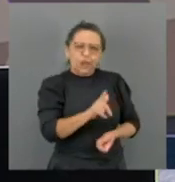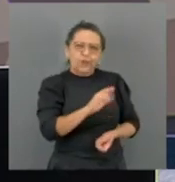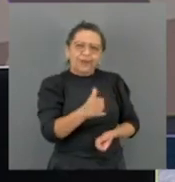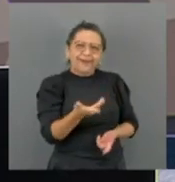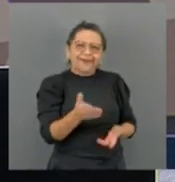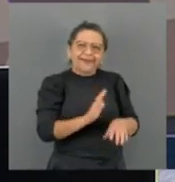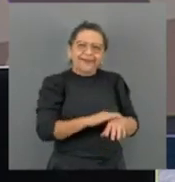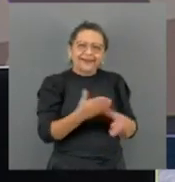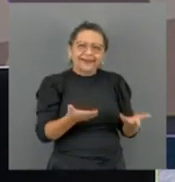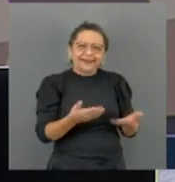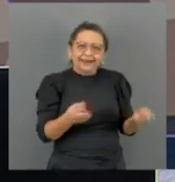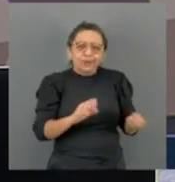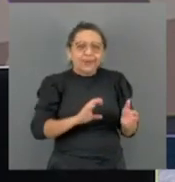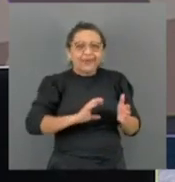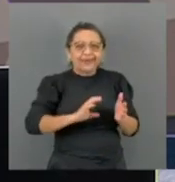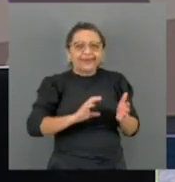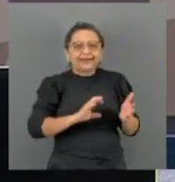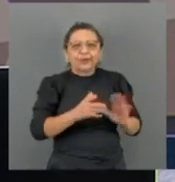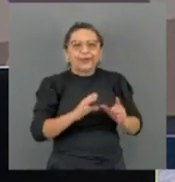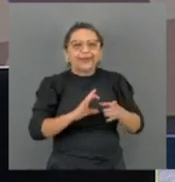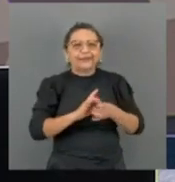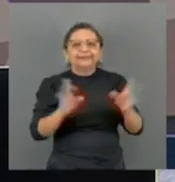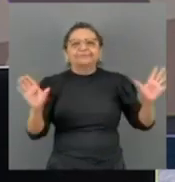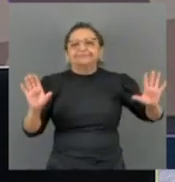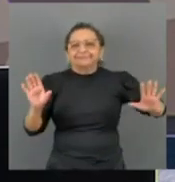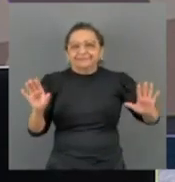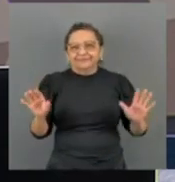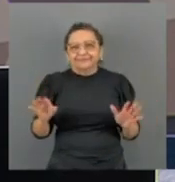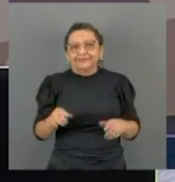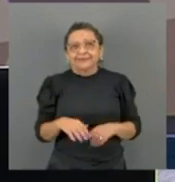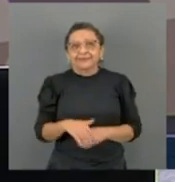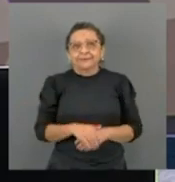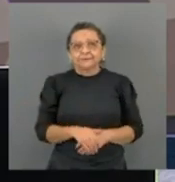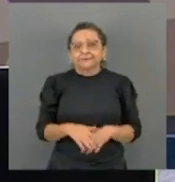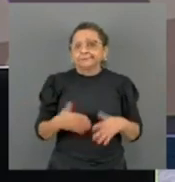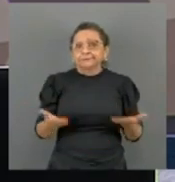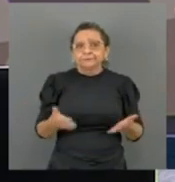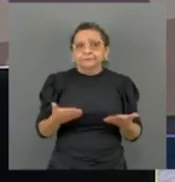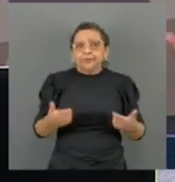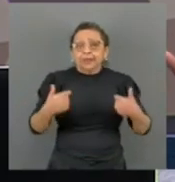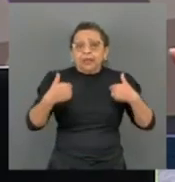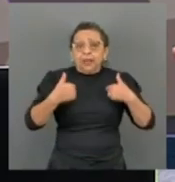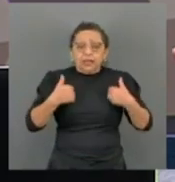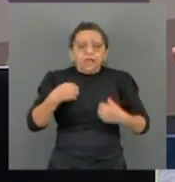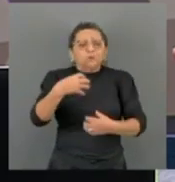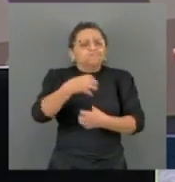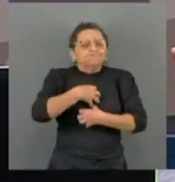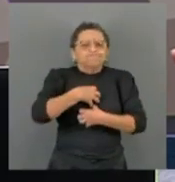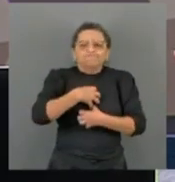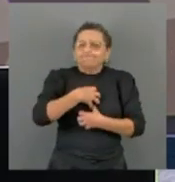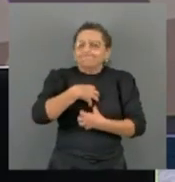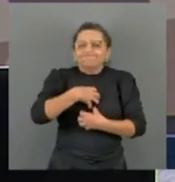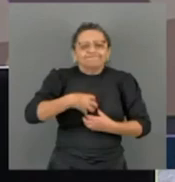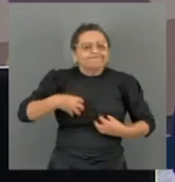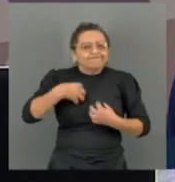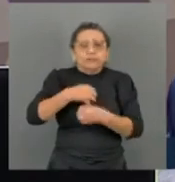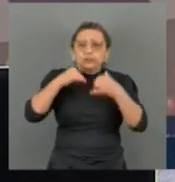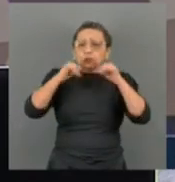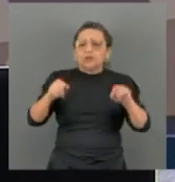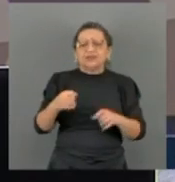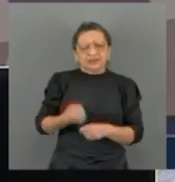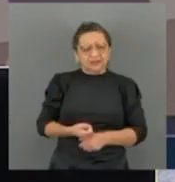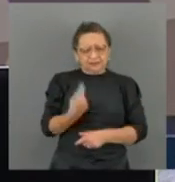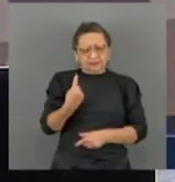é partidário, né? Uma coisa, eu sinto chocado que uma pessoa